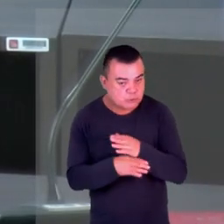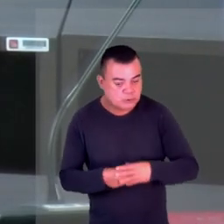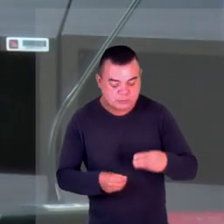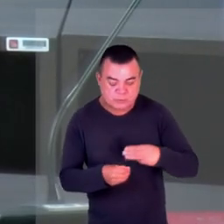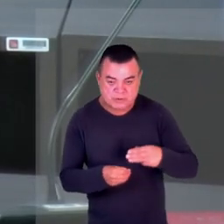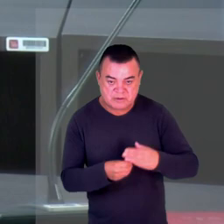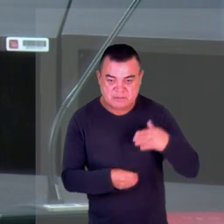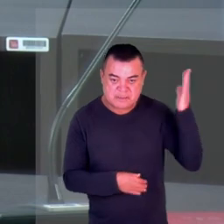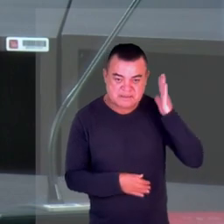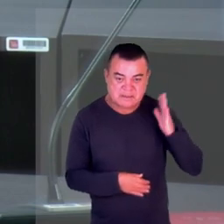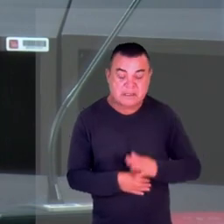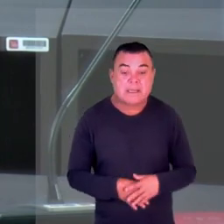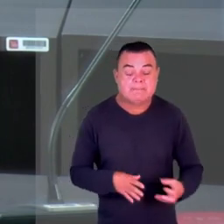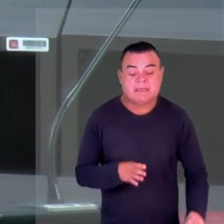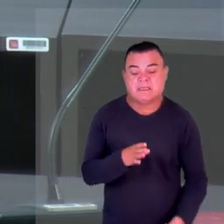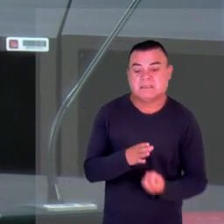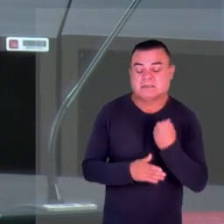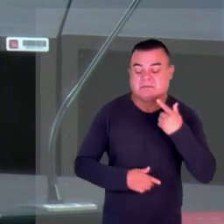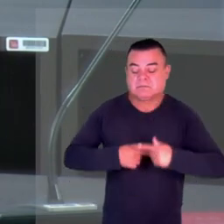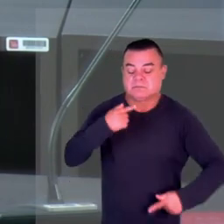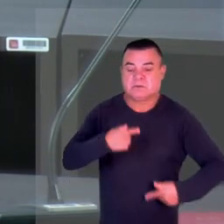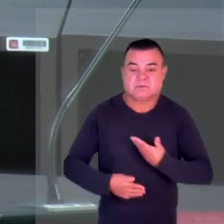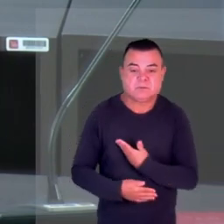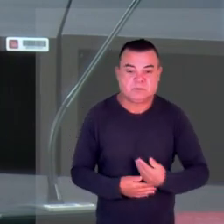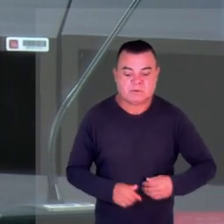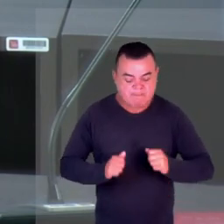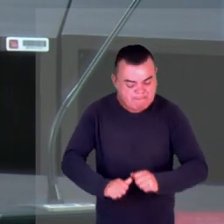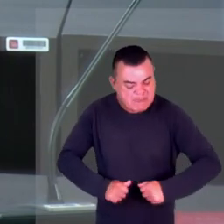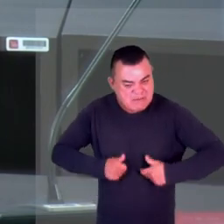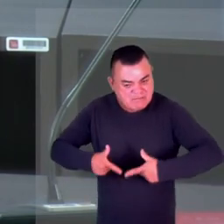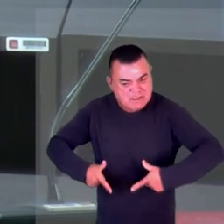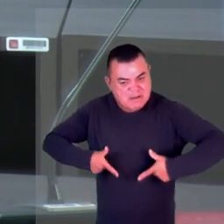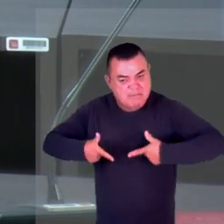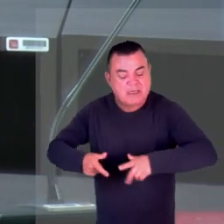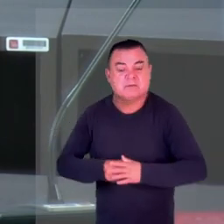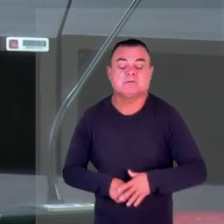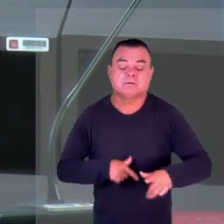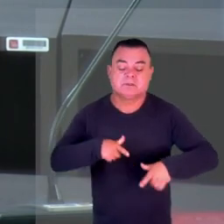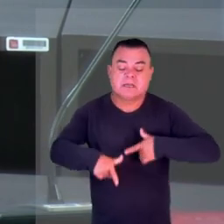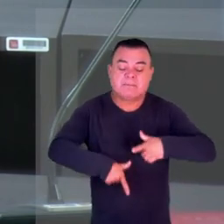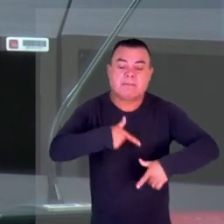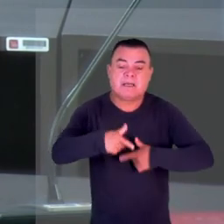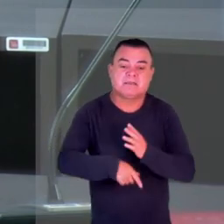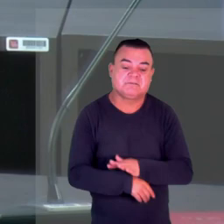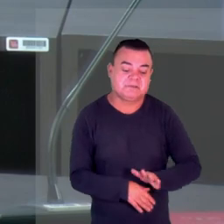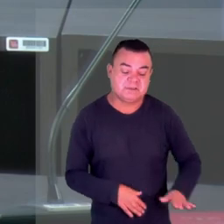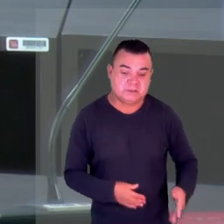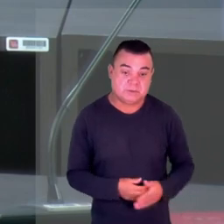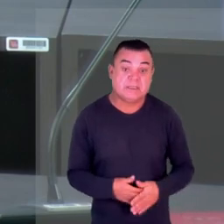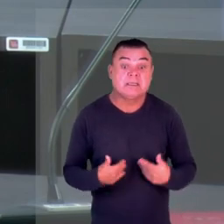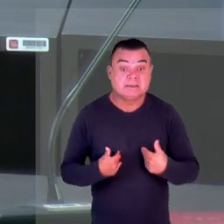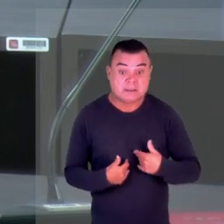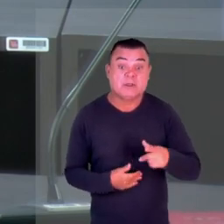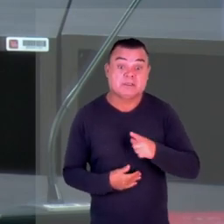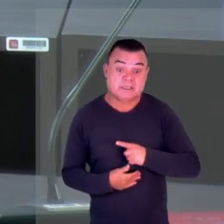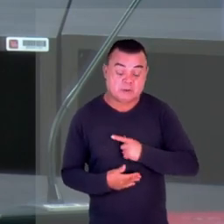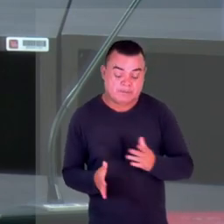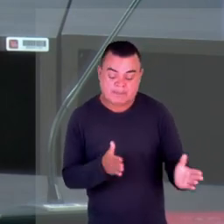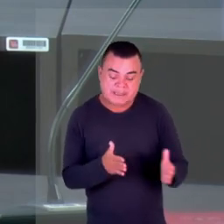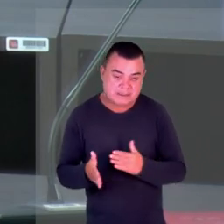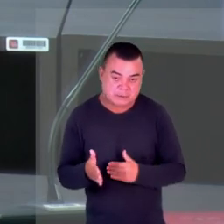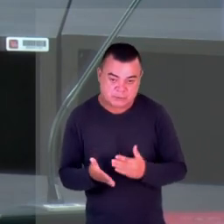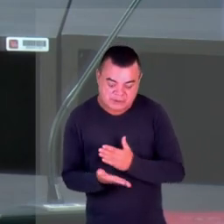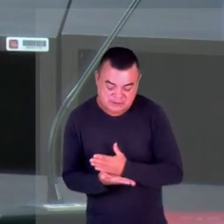no sentido de implementar as políticas públicas de enfrentamento ao trabalho infantil E aí isso passou por uma fase inicial de atuações